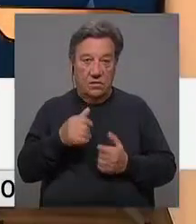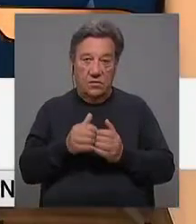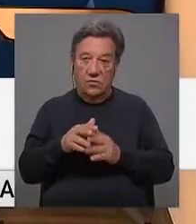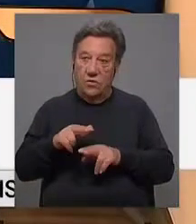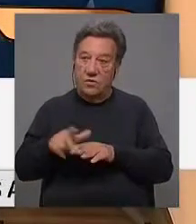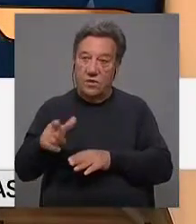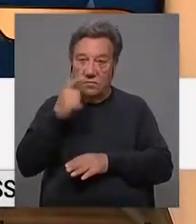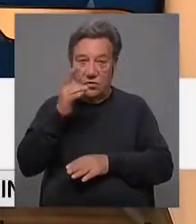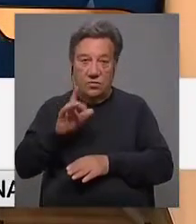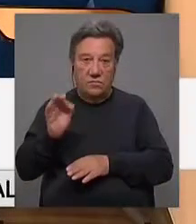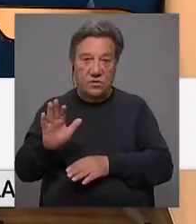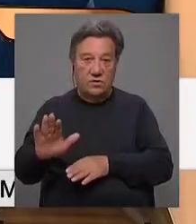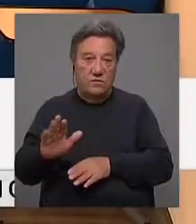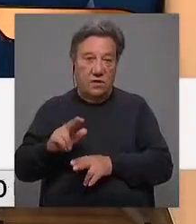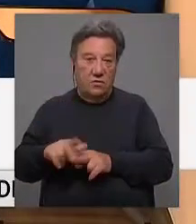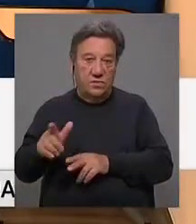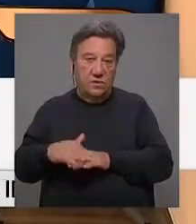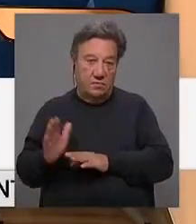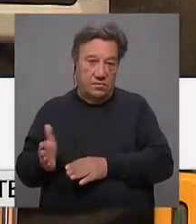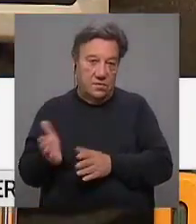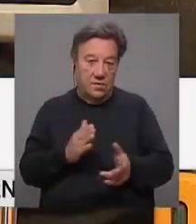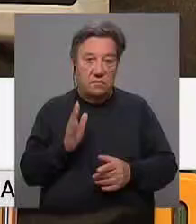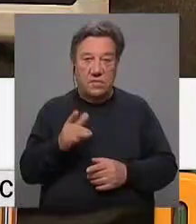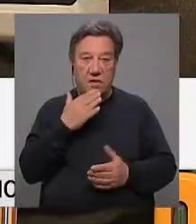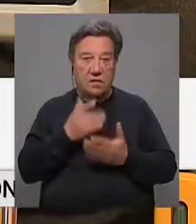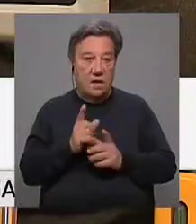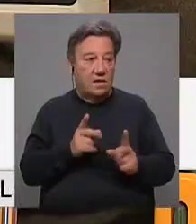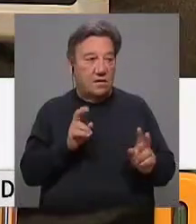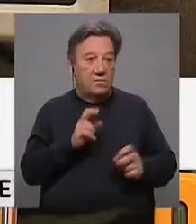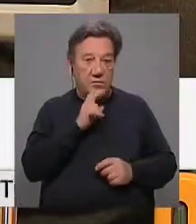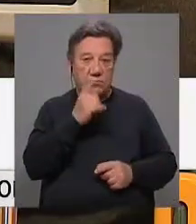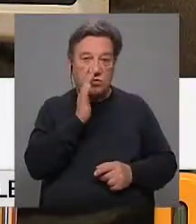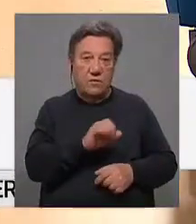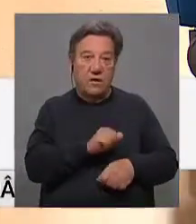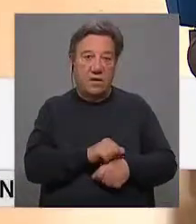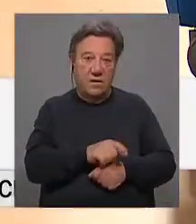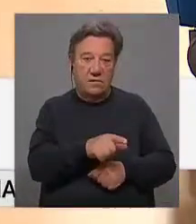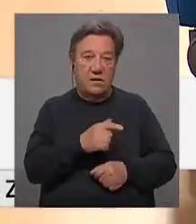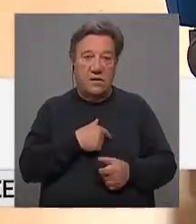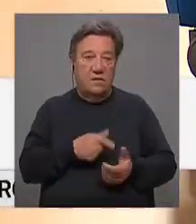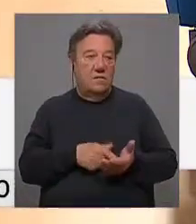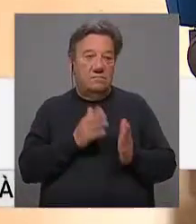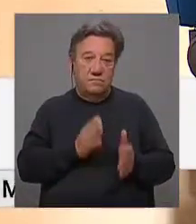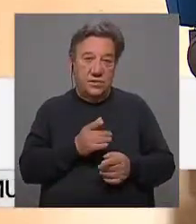hospital as pessoas que já não precisam de estar no hospital. É importante dar este tipo de resposta a pessoas que estão em casa e que carecem